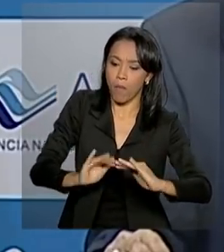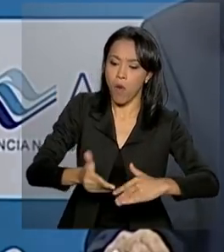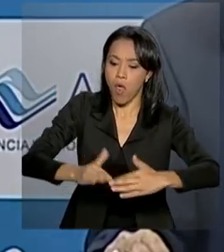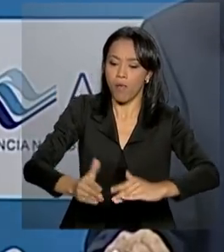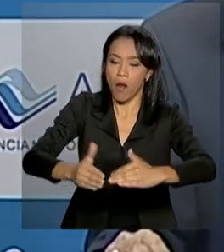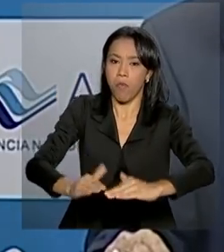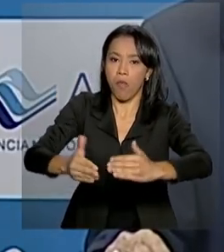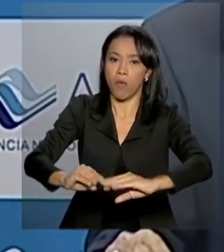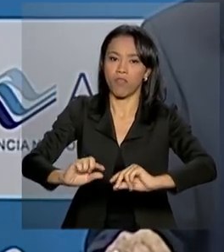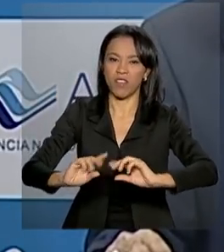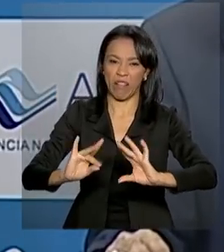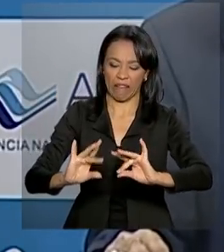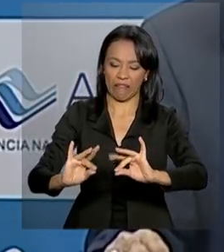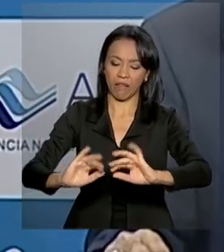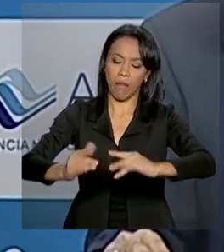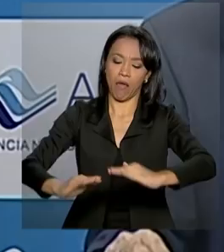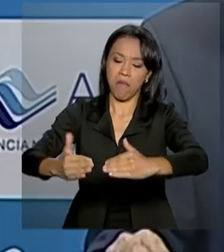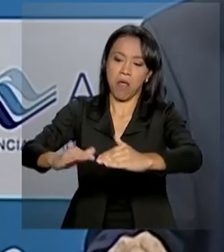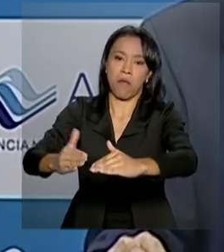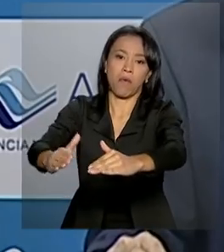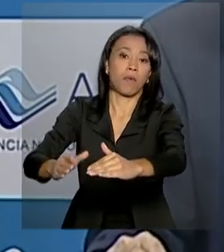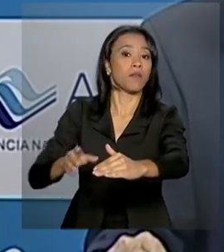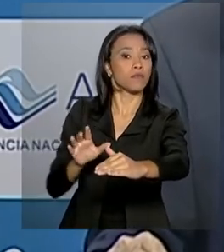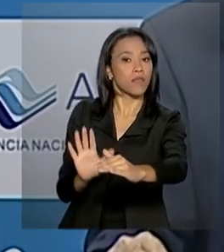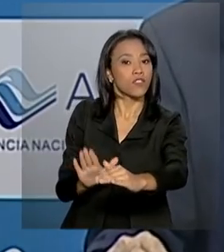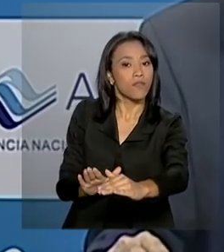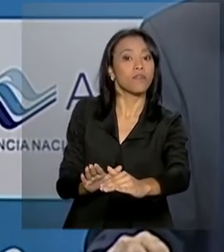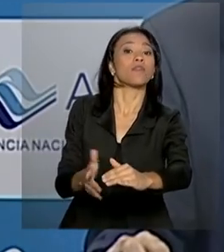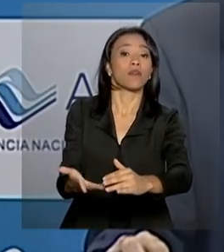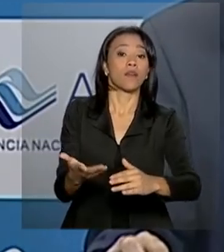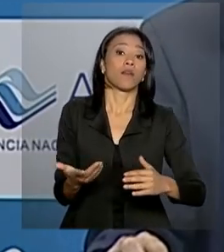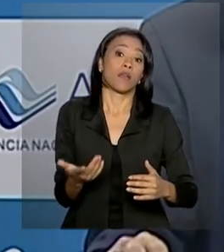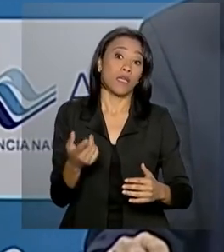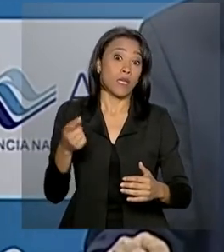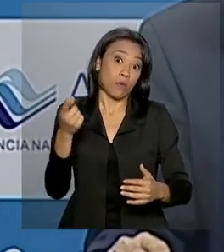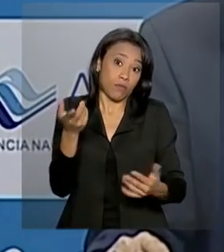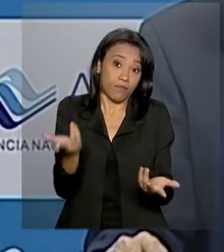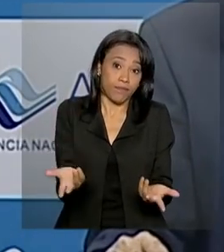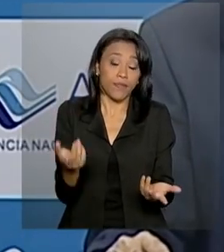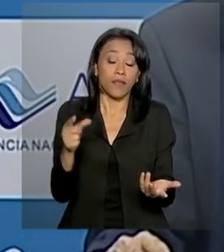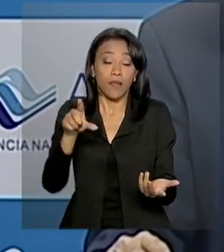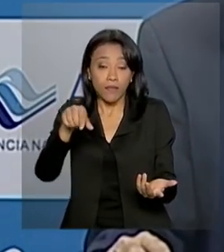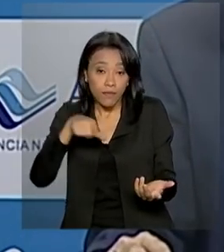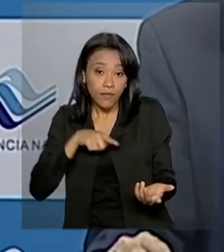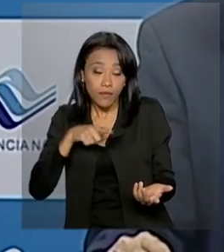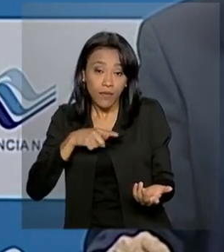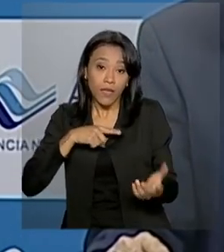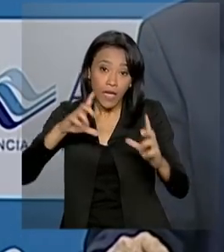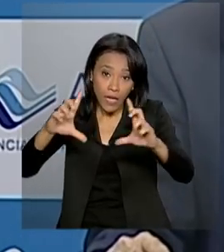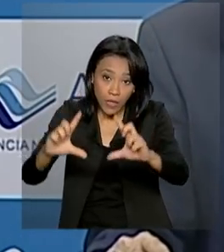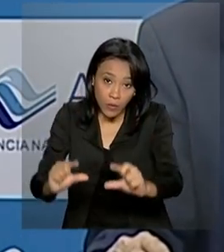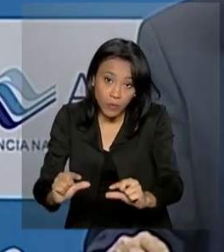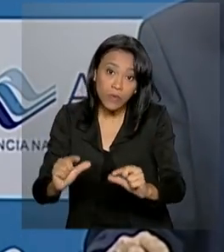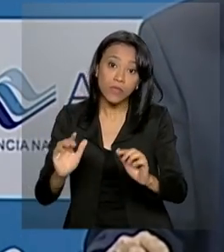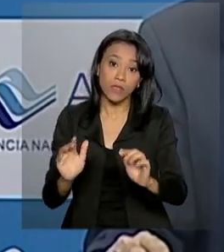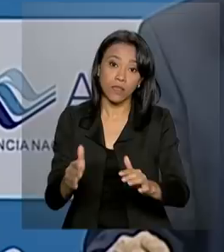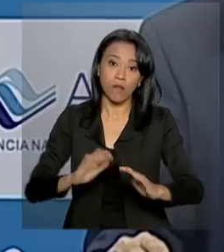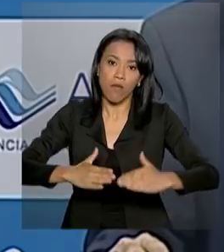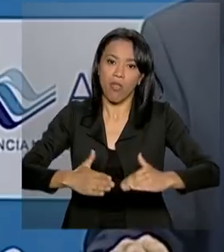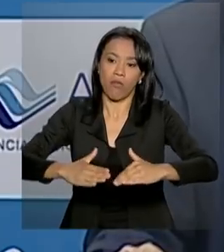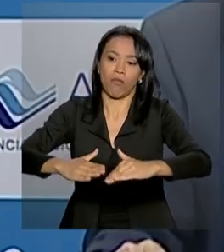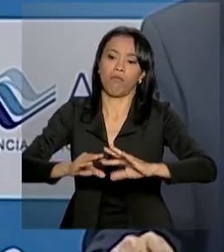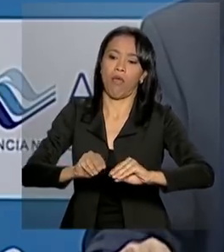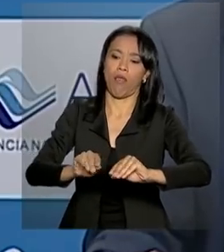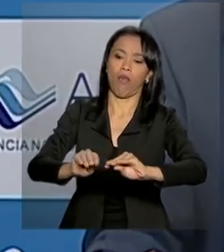que, devido ao reservatório ter uma área maior, essa onda se espalhe, reduza sua velocidade, seja amortizada, que vai